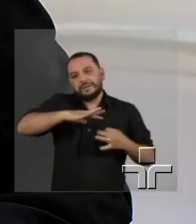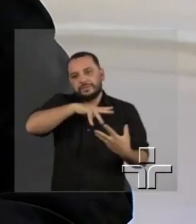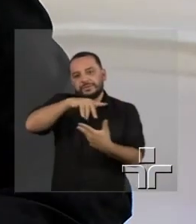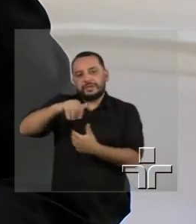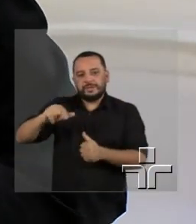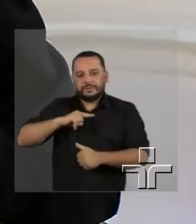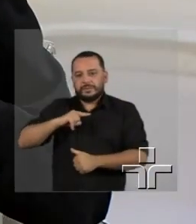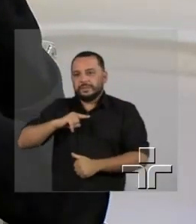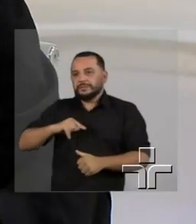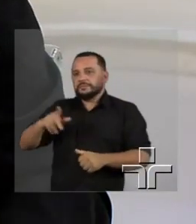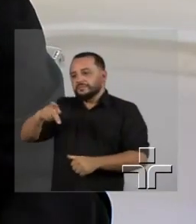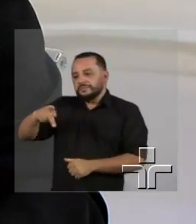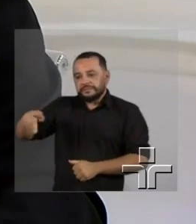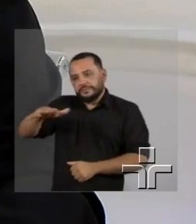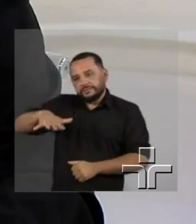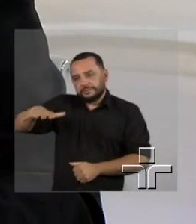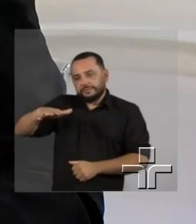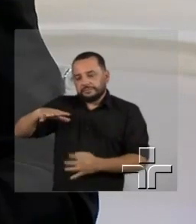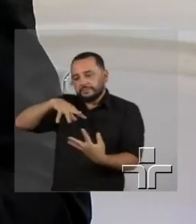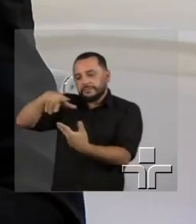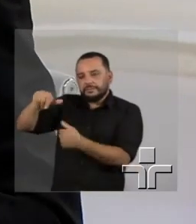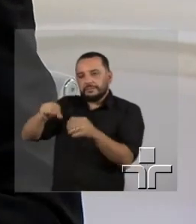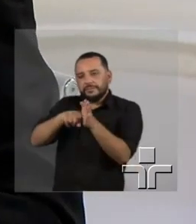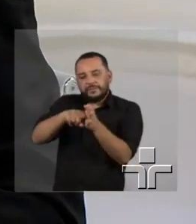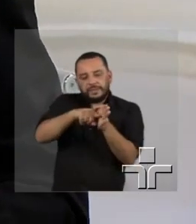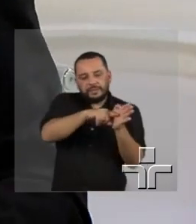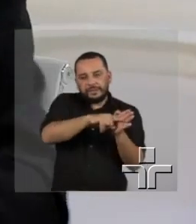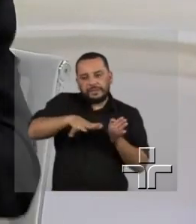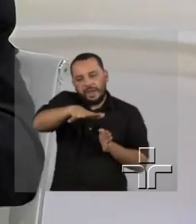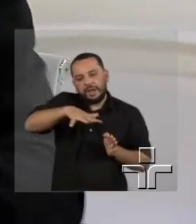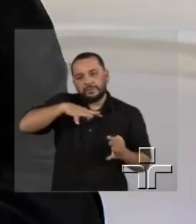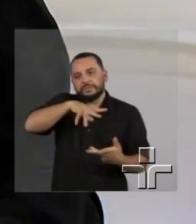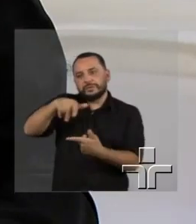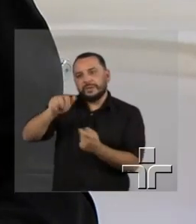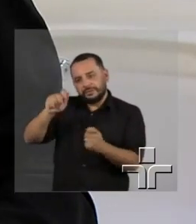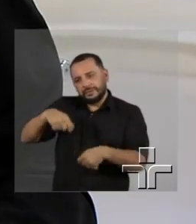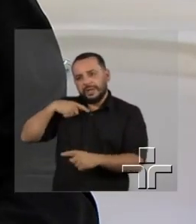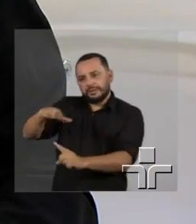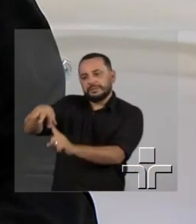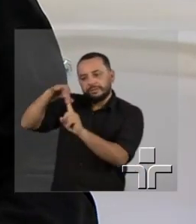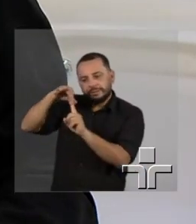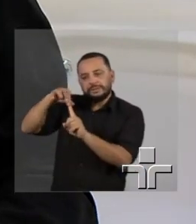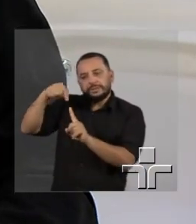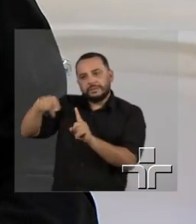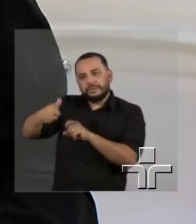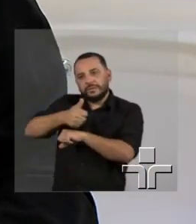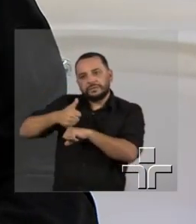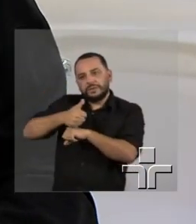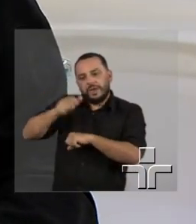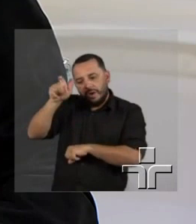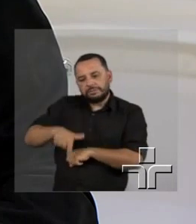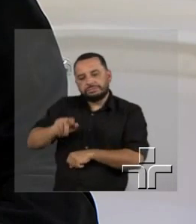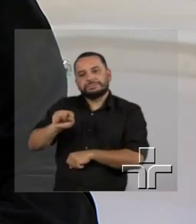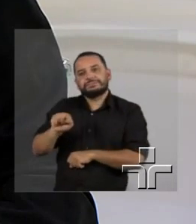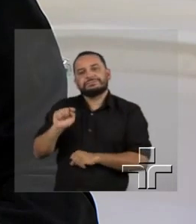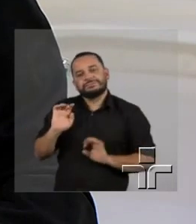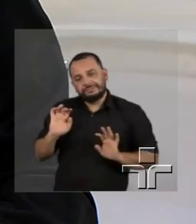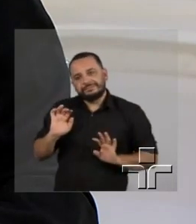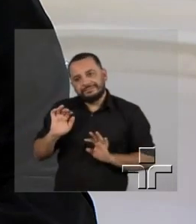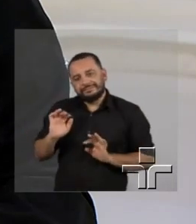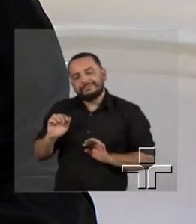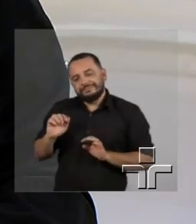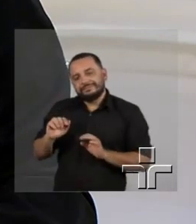plano para recuperação. Um plano de recuperação da nossa imagem no exterior. Esse plano, você tem gente